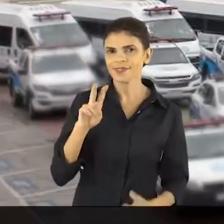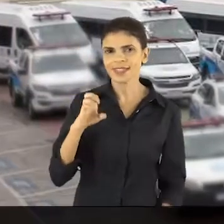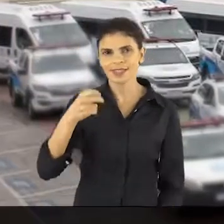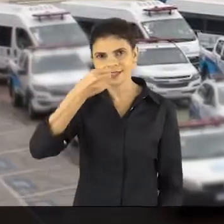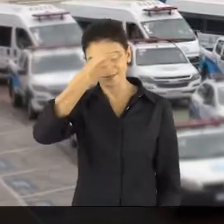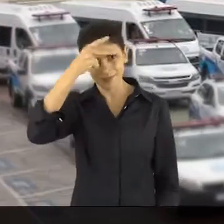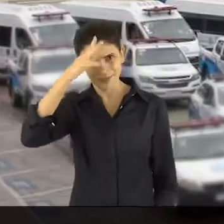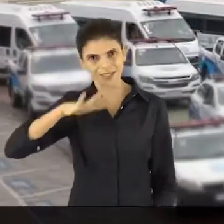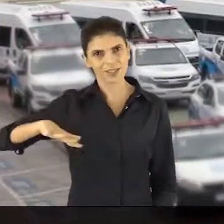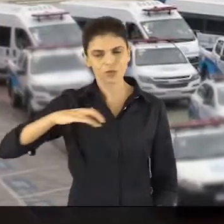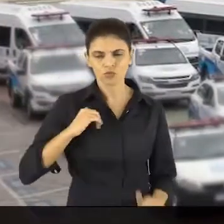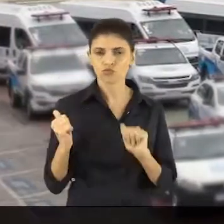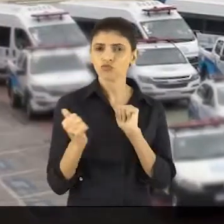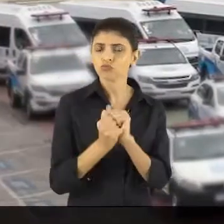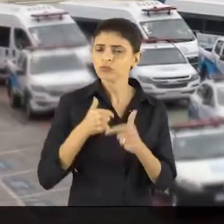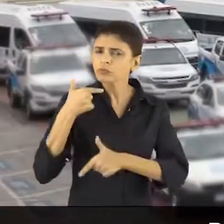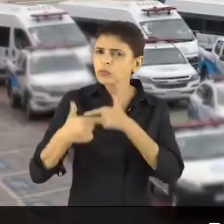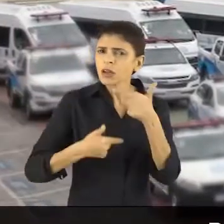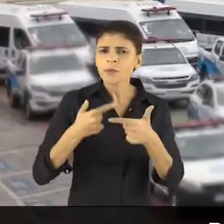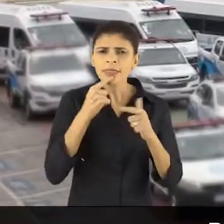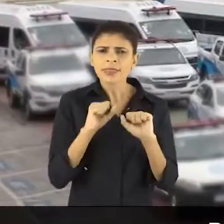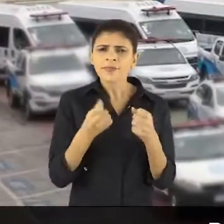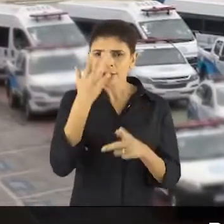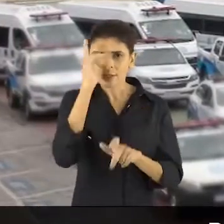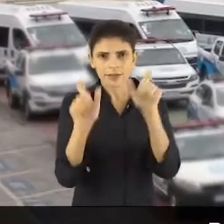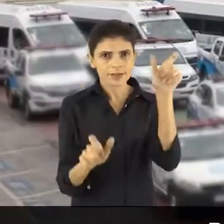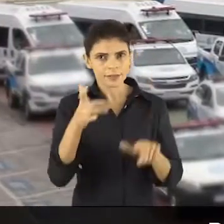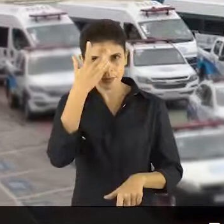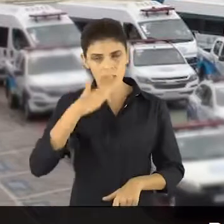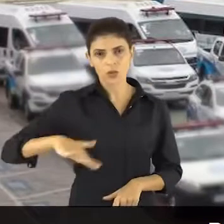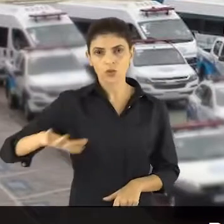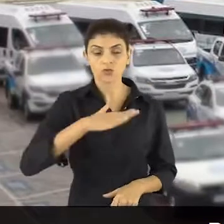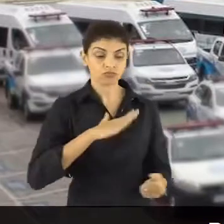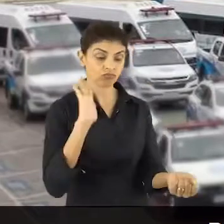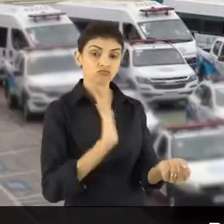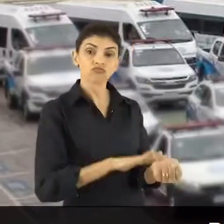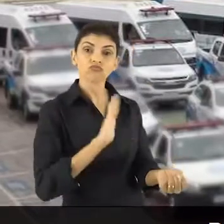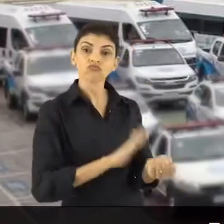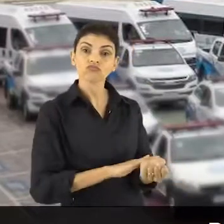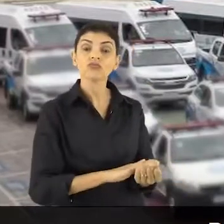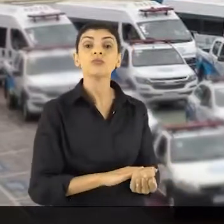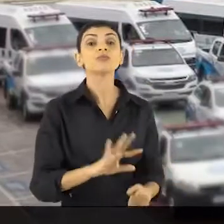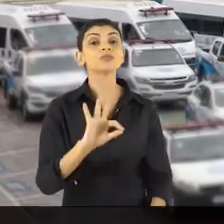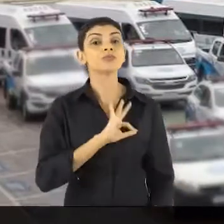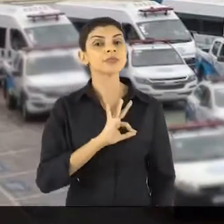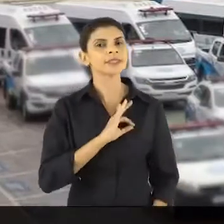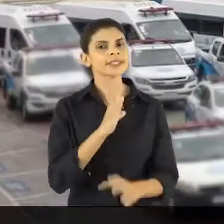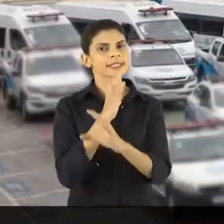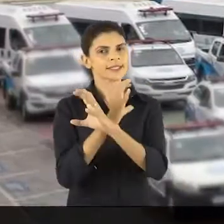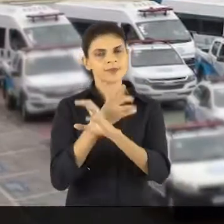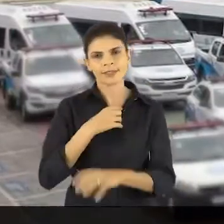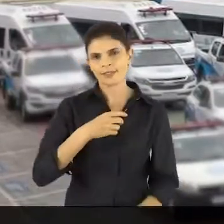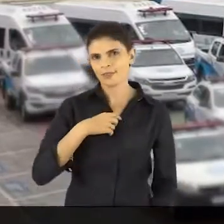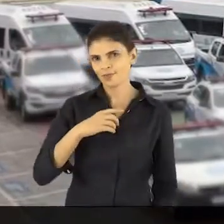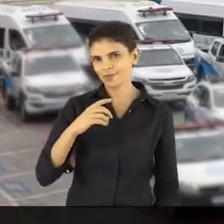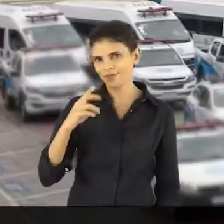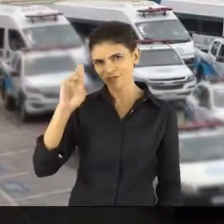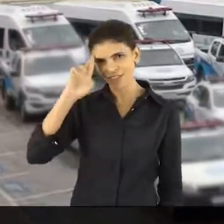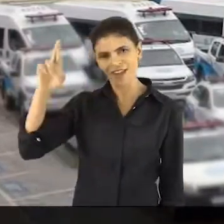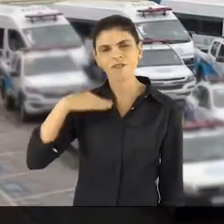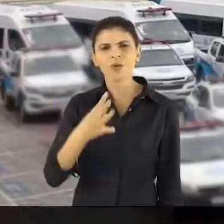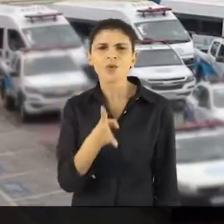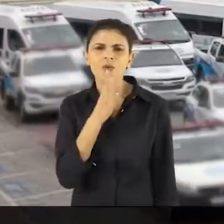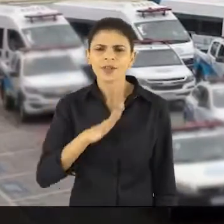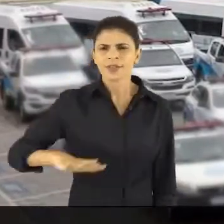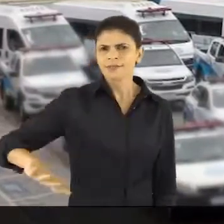muito orgulho e vice do Luiz Lima. Dediquei a maior parte da minha vida na defesa das pessoas de bem. Eu tenho polícia na veia, fui